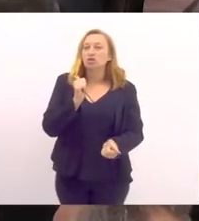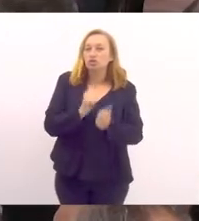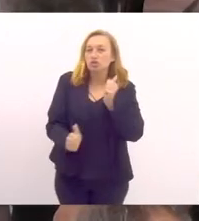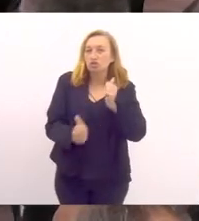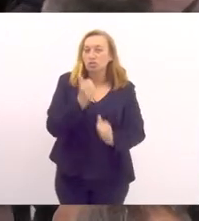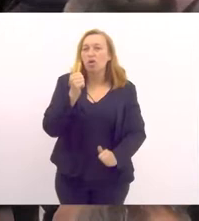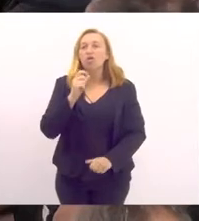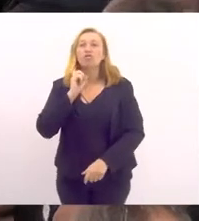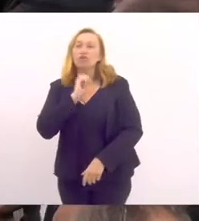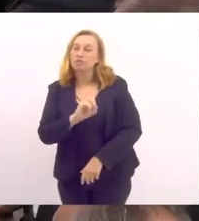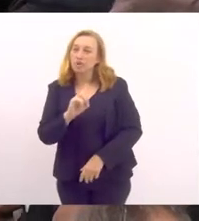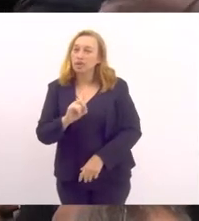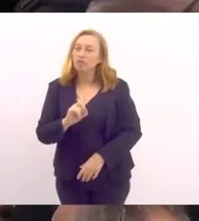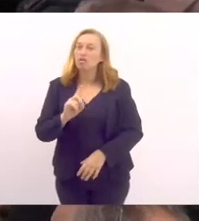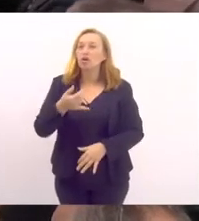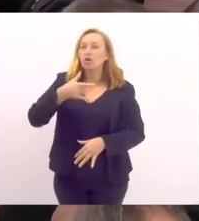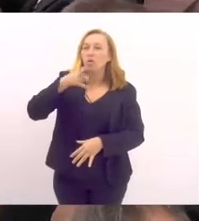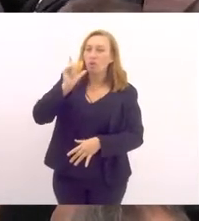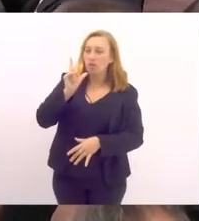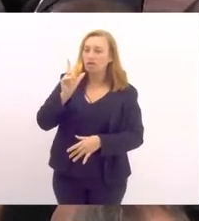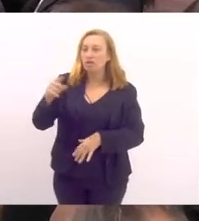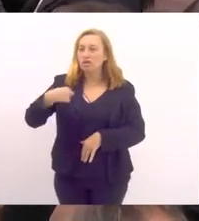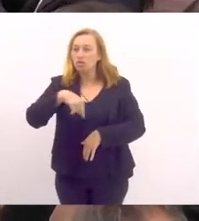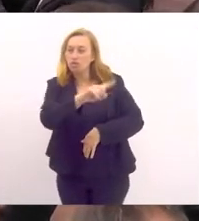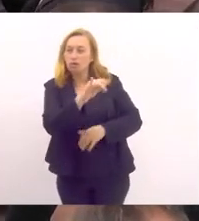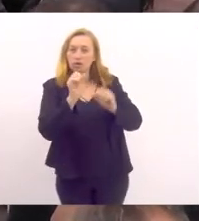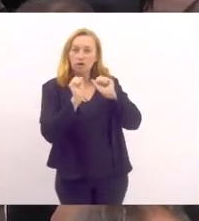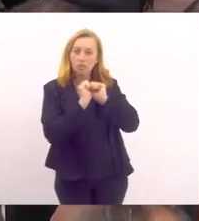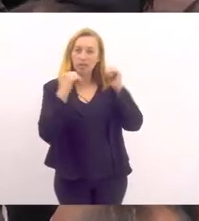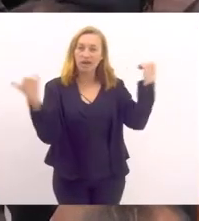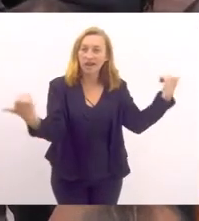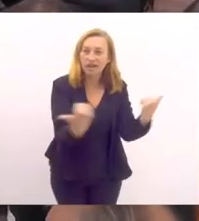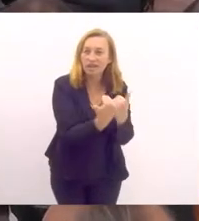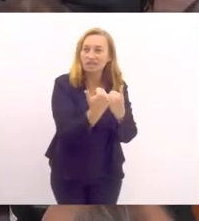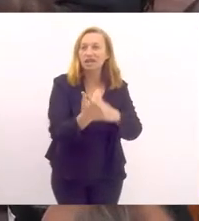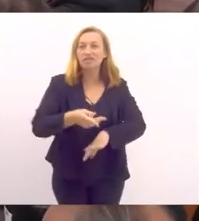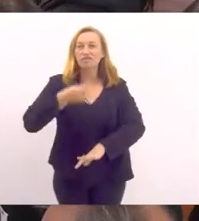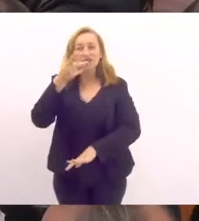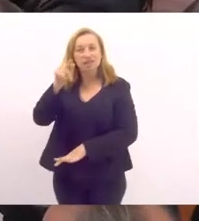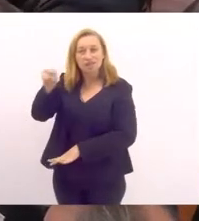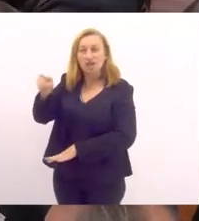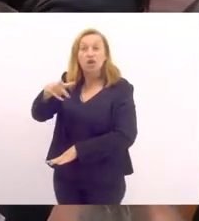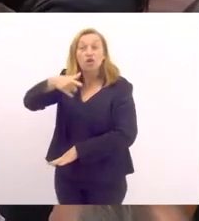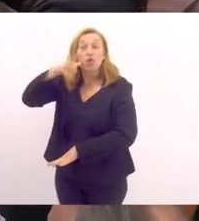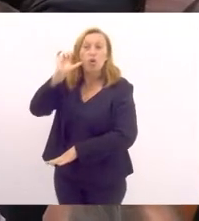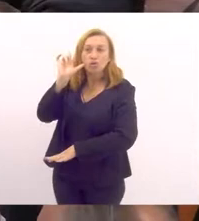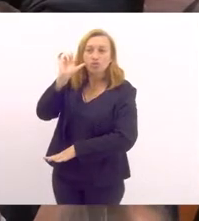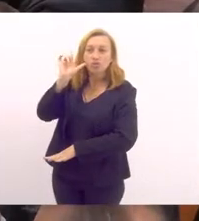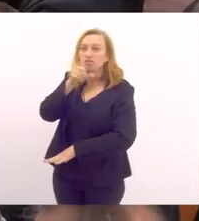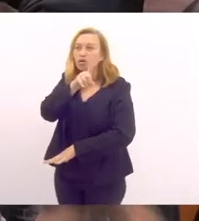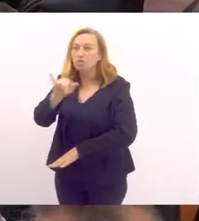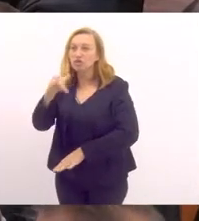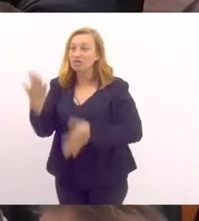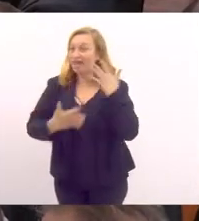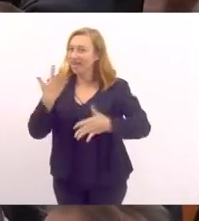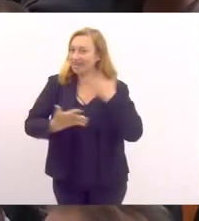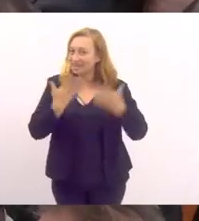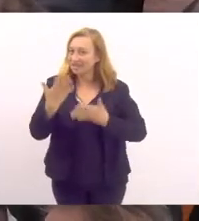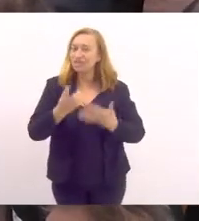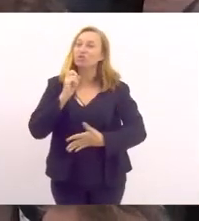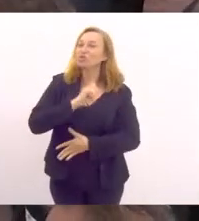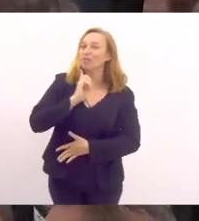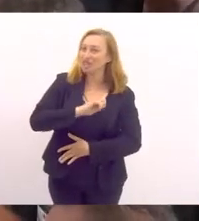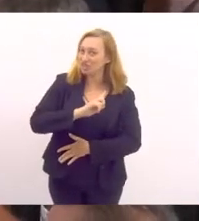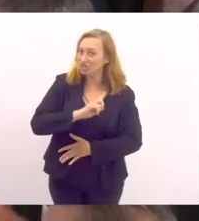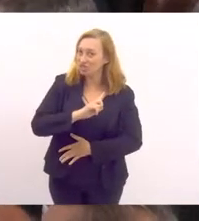depois dessa questão da pandemia, eu voltei aí ao Maracanã. Estava contando para ele aqui que ontem foi um dia da alegria rubro-negra no